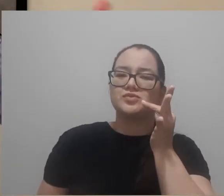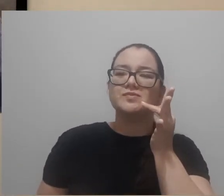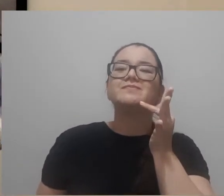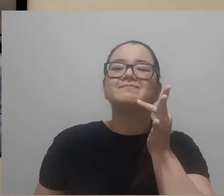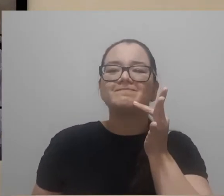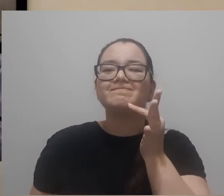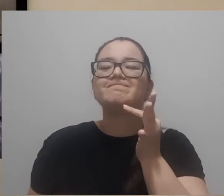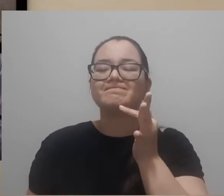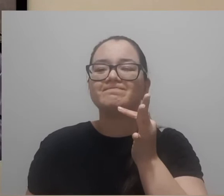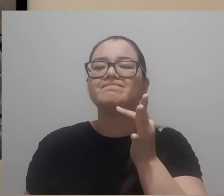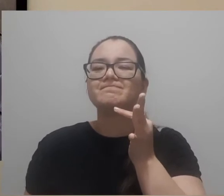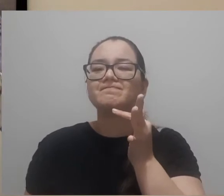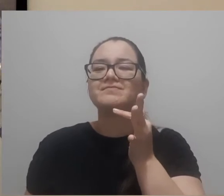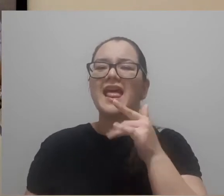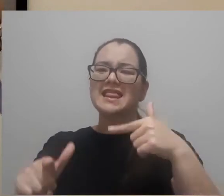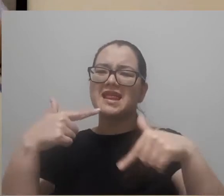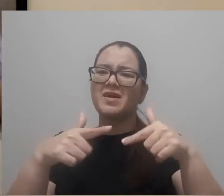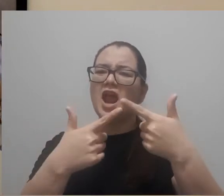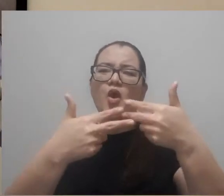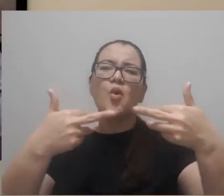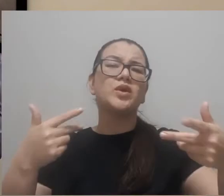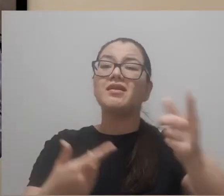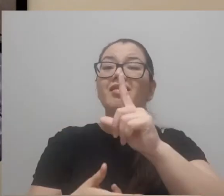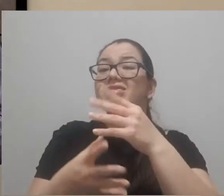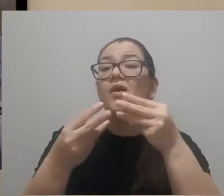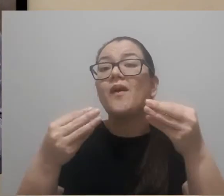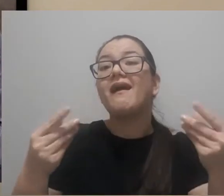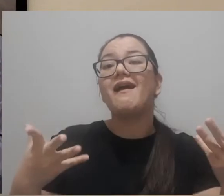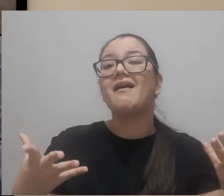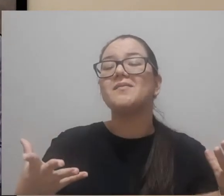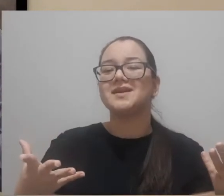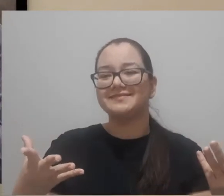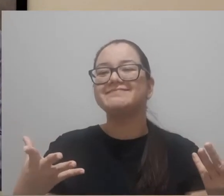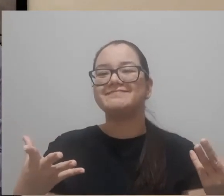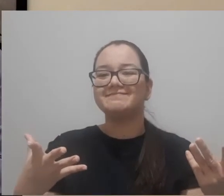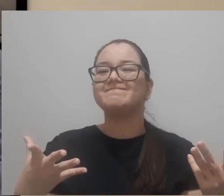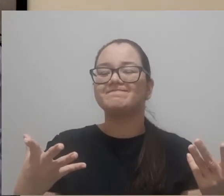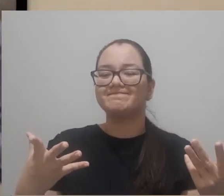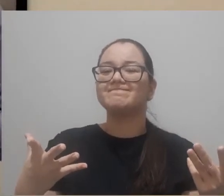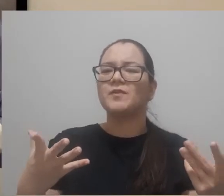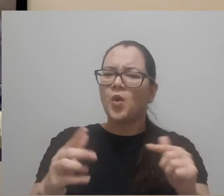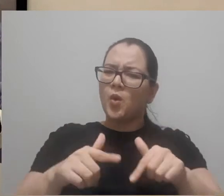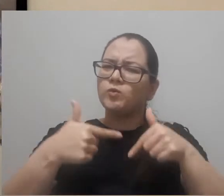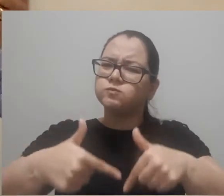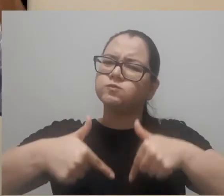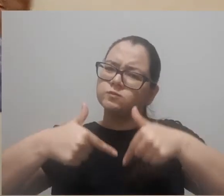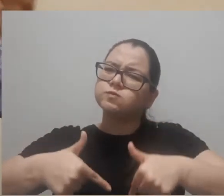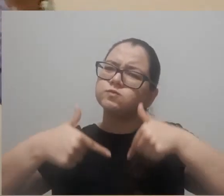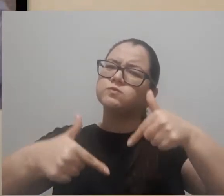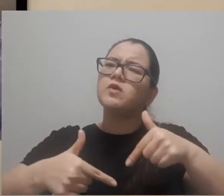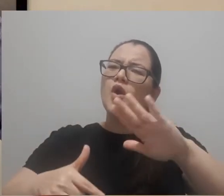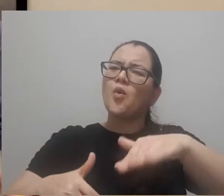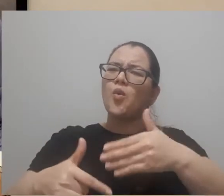não perece. Vamos nos esforçar por aquilo que verdadeiramente, quando nós chegarmos à eternidade, nós vamos